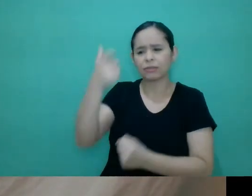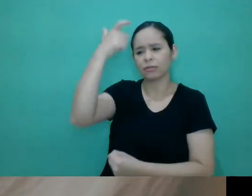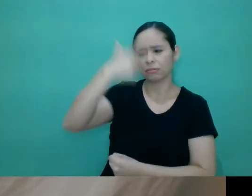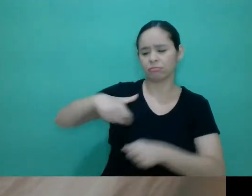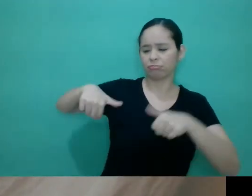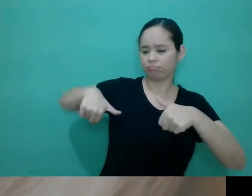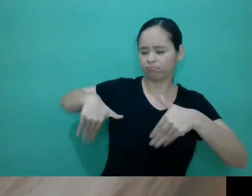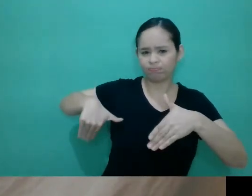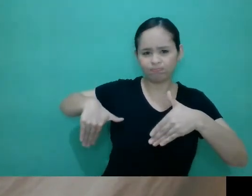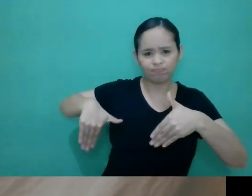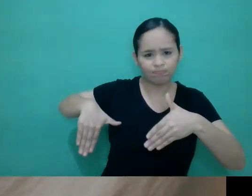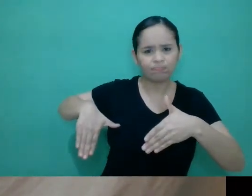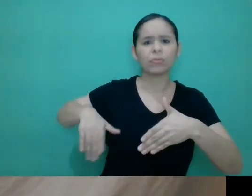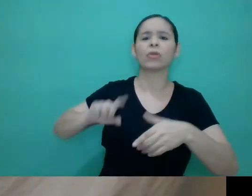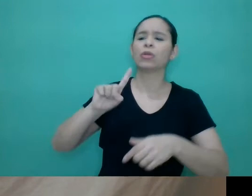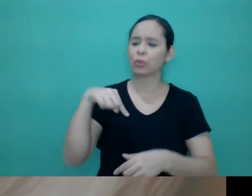vestígios